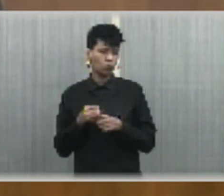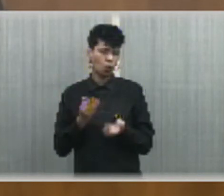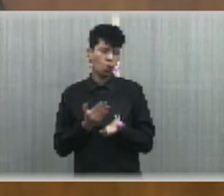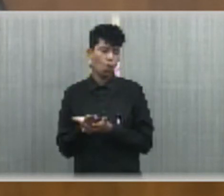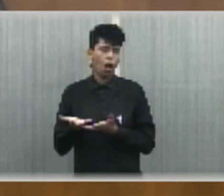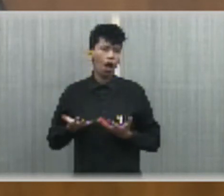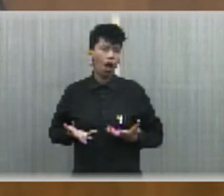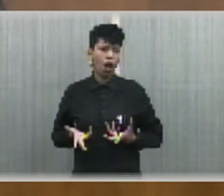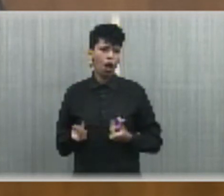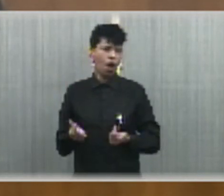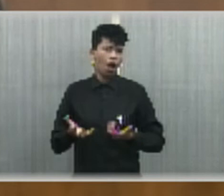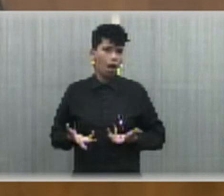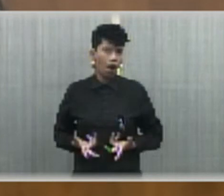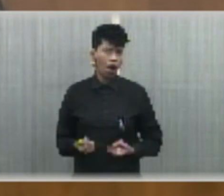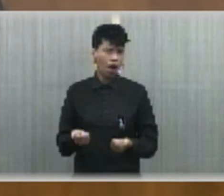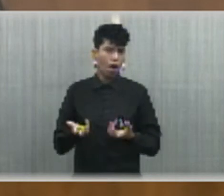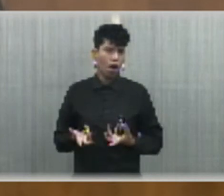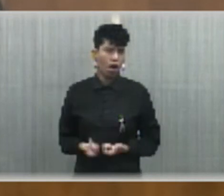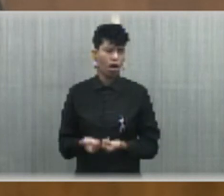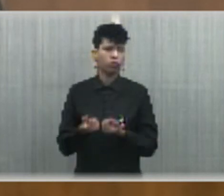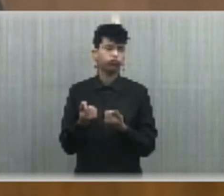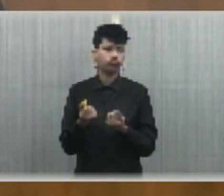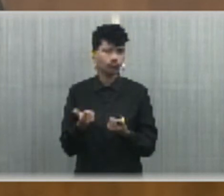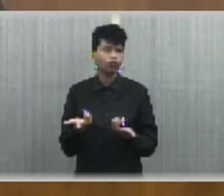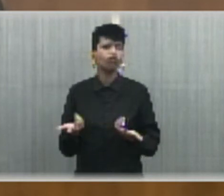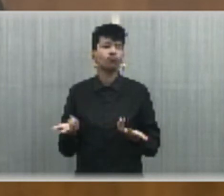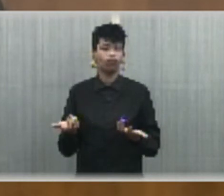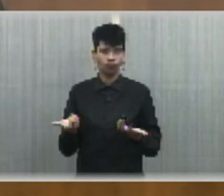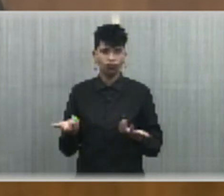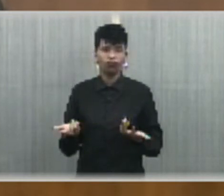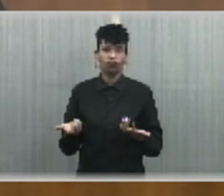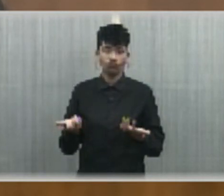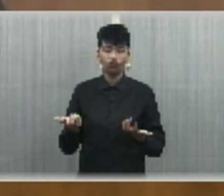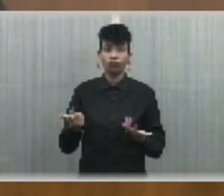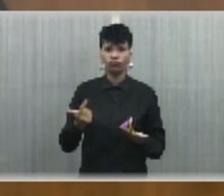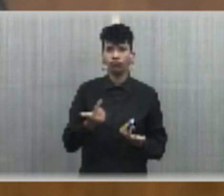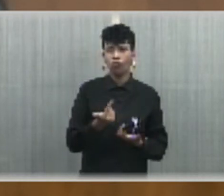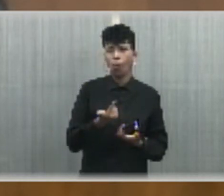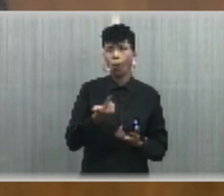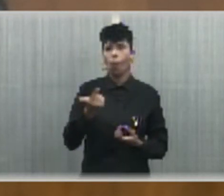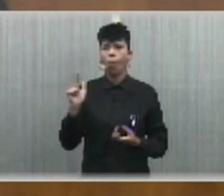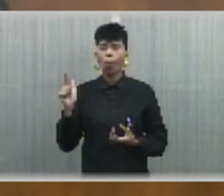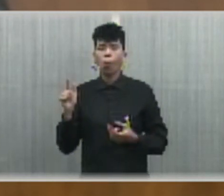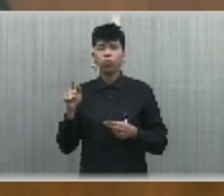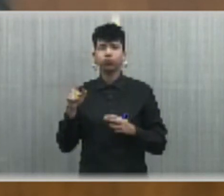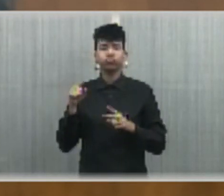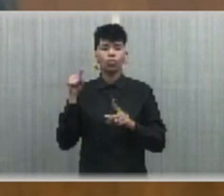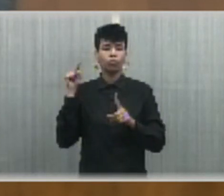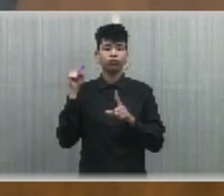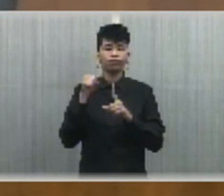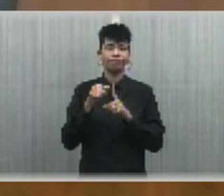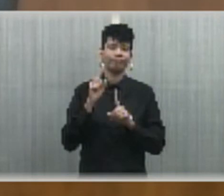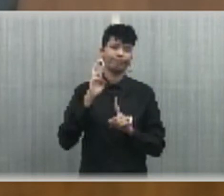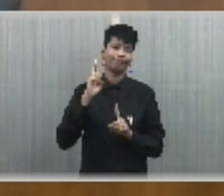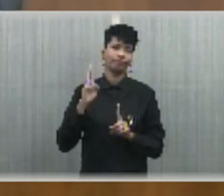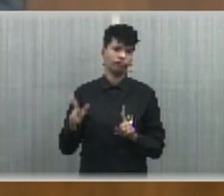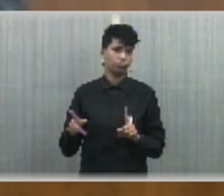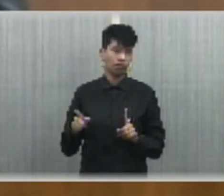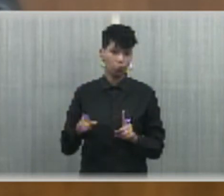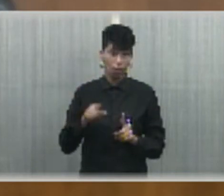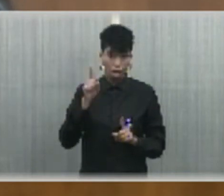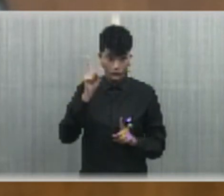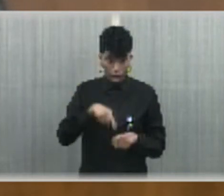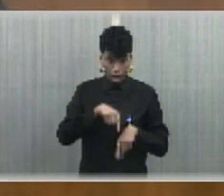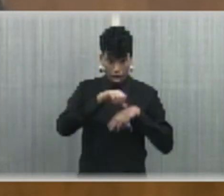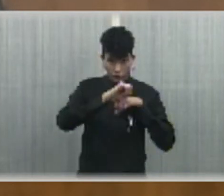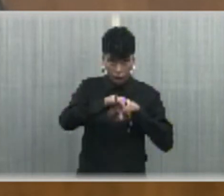gastar em atividades, em ações diferentes da educação. E todos